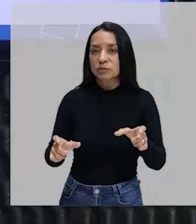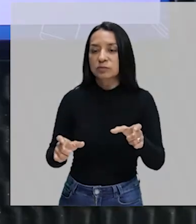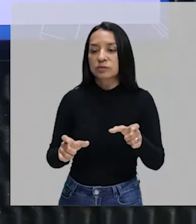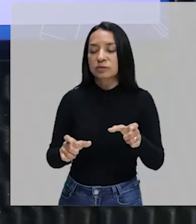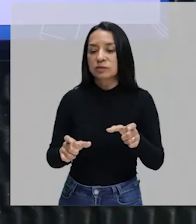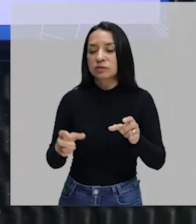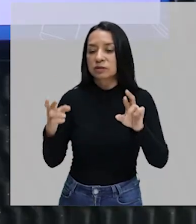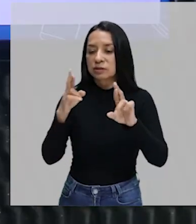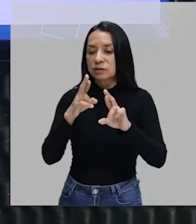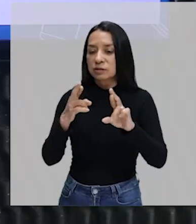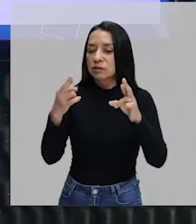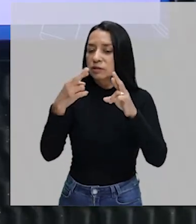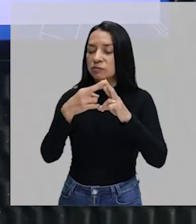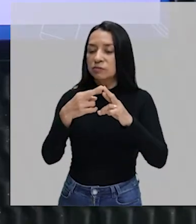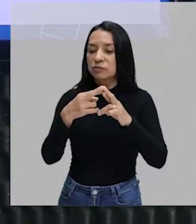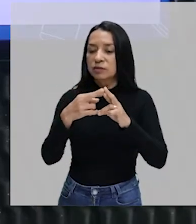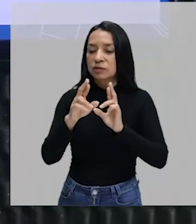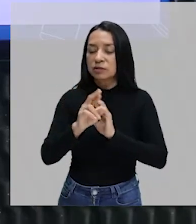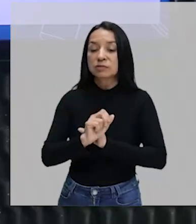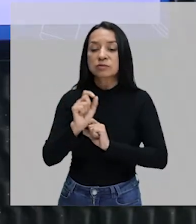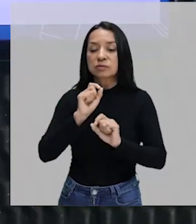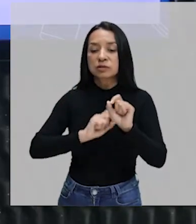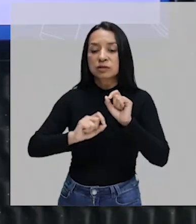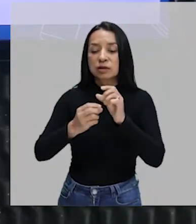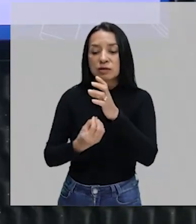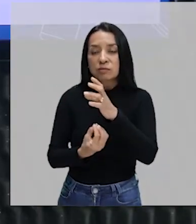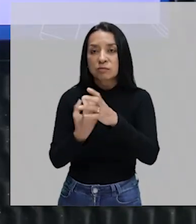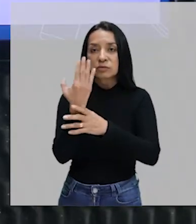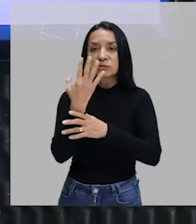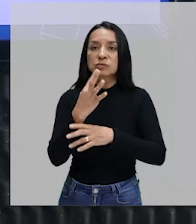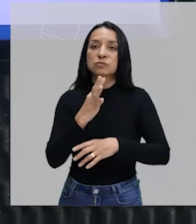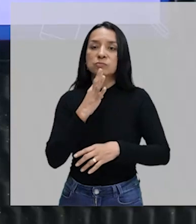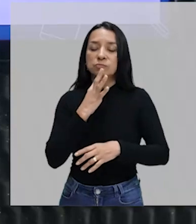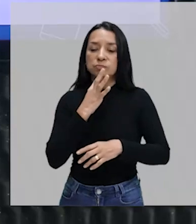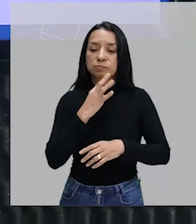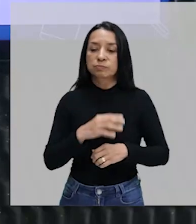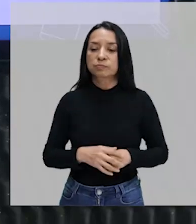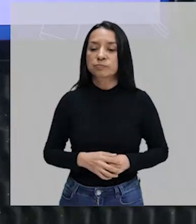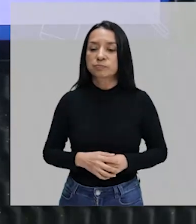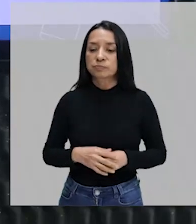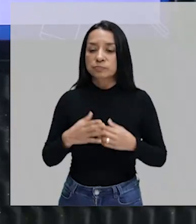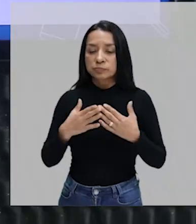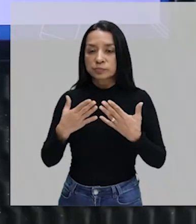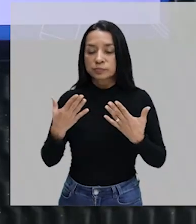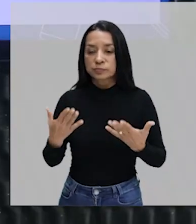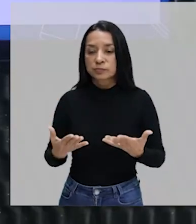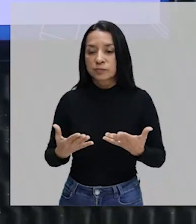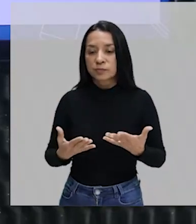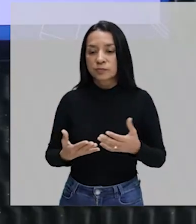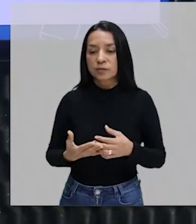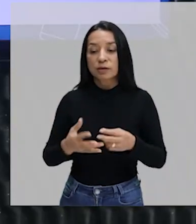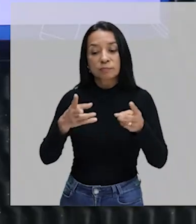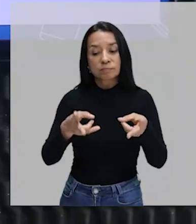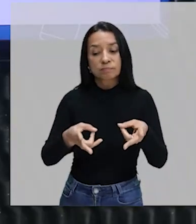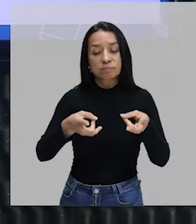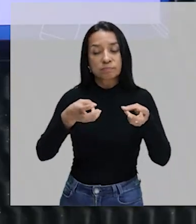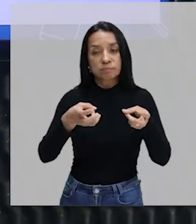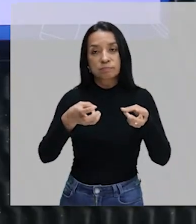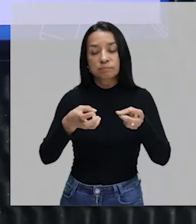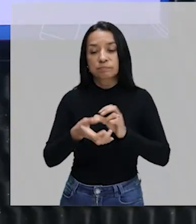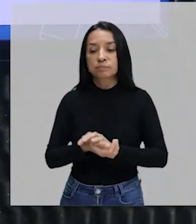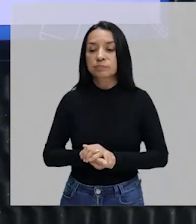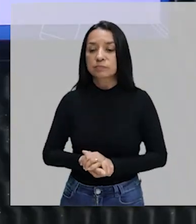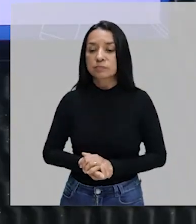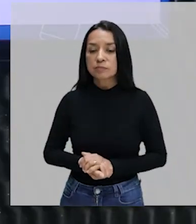se referem geralmente a quê? A origem do conhecimento, certo? Então, fique sempre atento. A origem